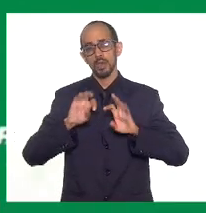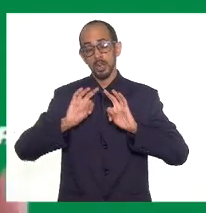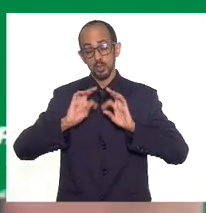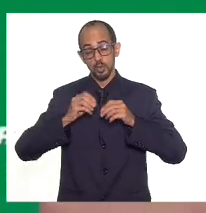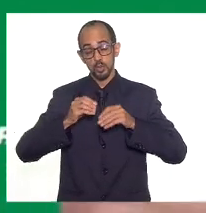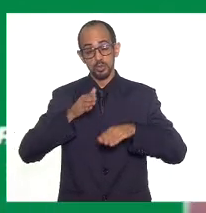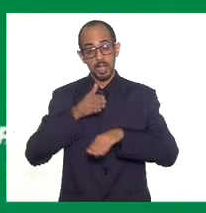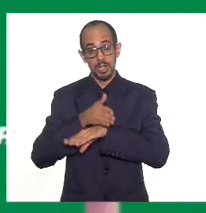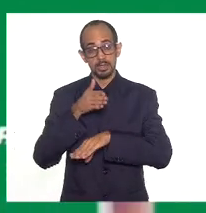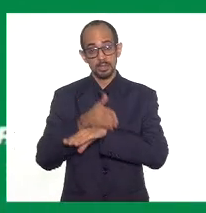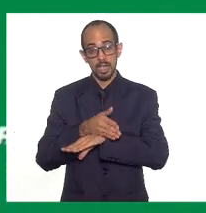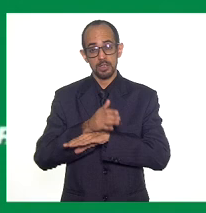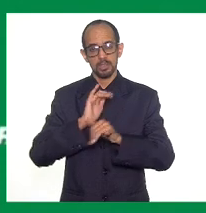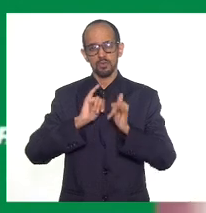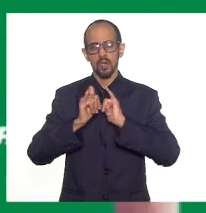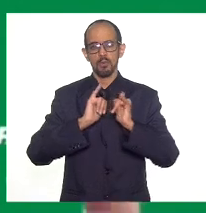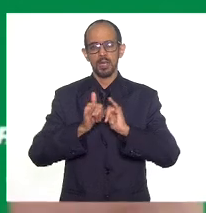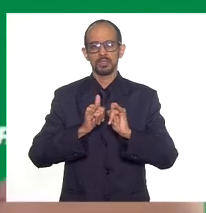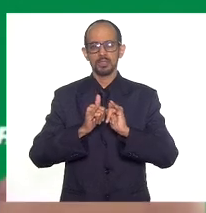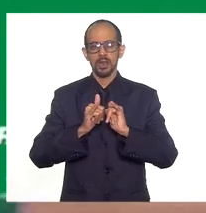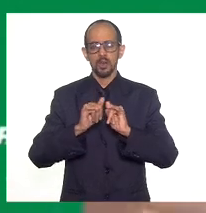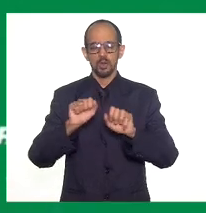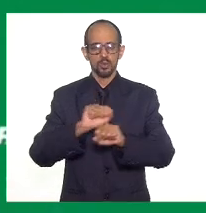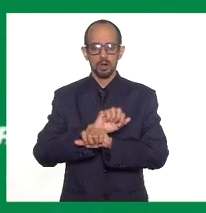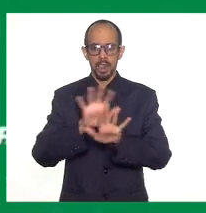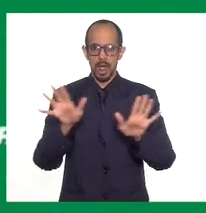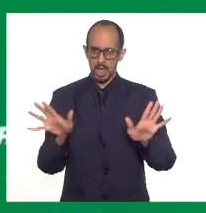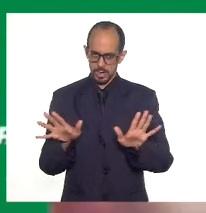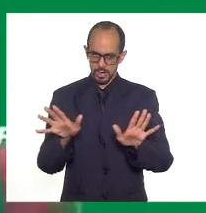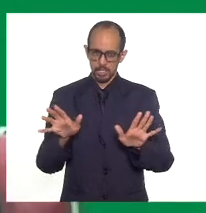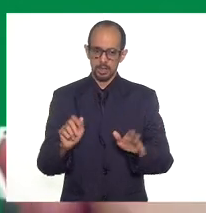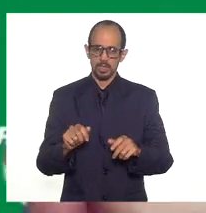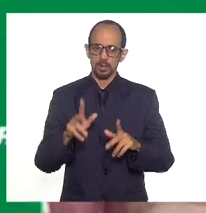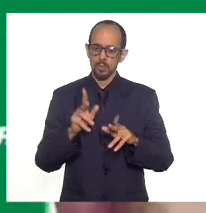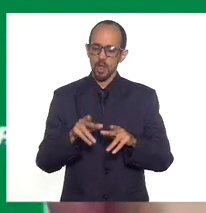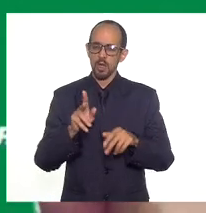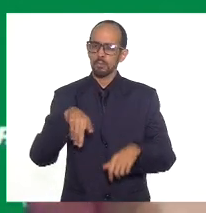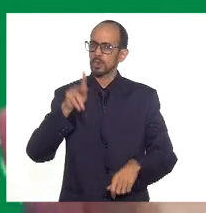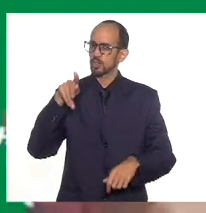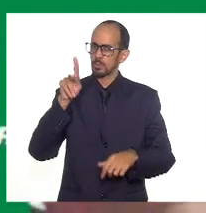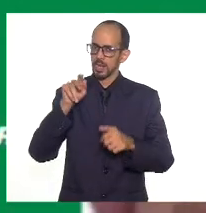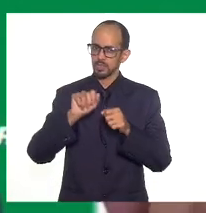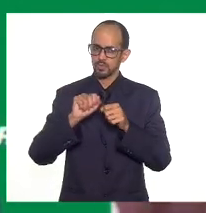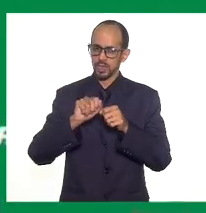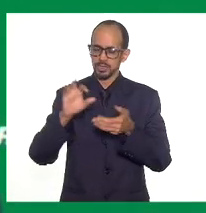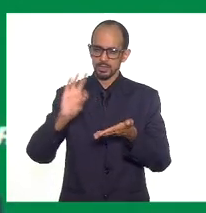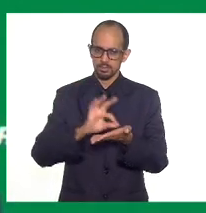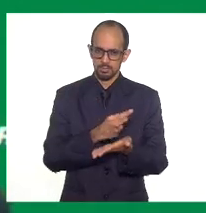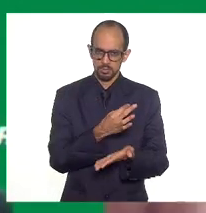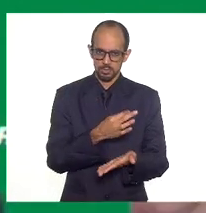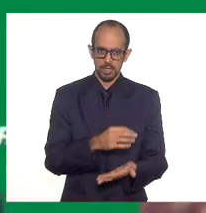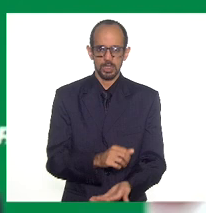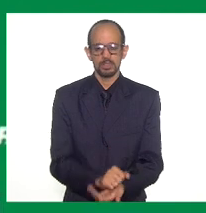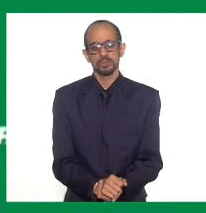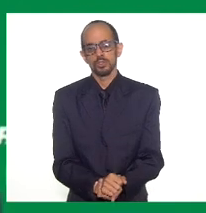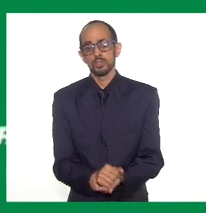informação de qualidade com total transparência, né, de como a Petrobras faz as suas contratações. Então, especificamente no que